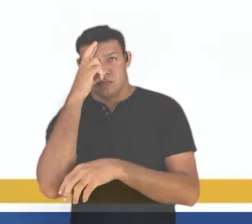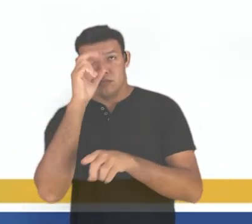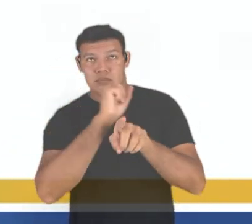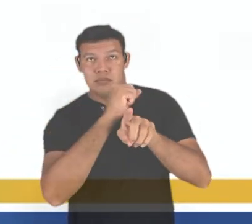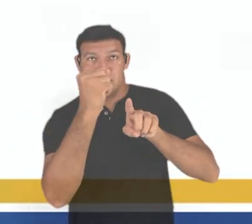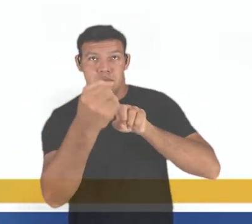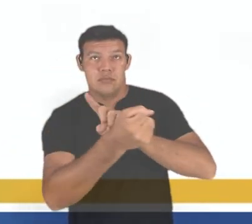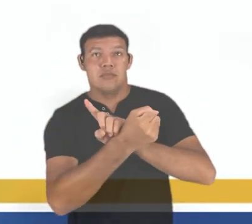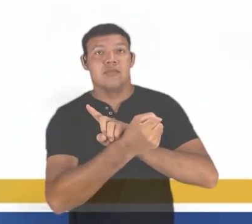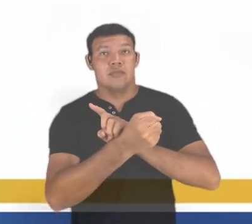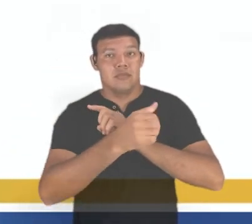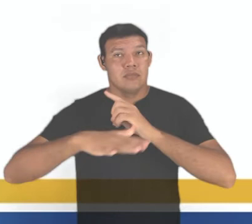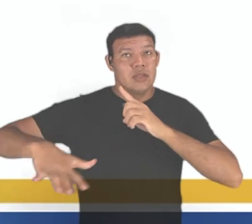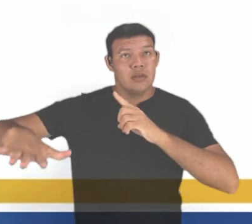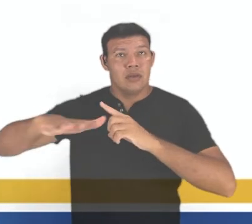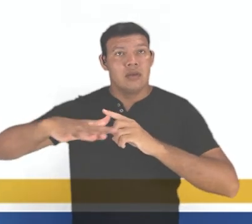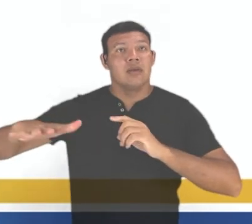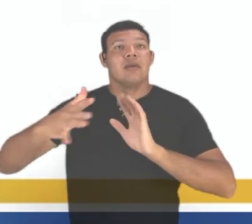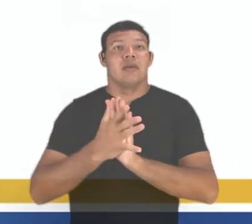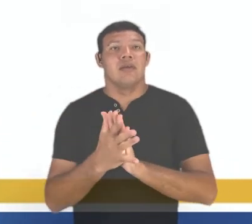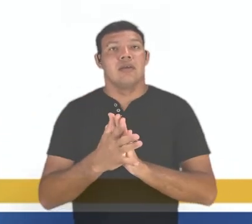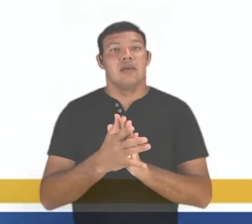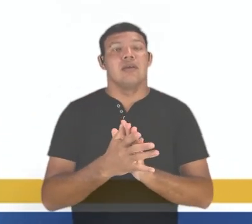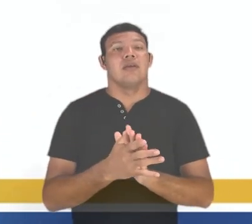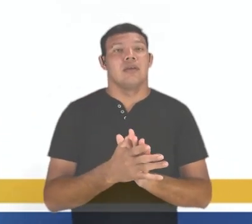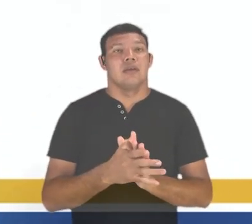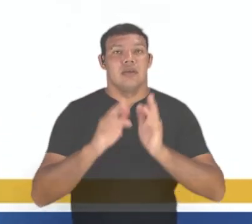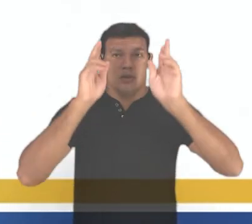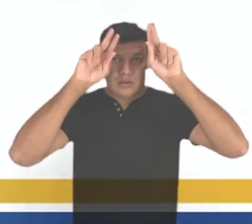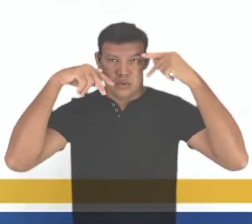e sociais e espaciais sobre a distribuição do homem na